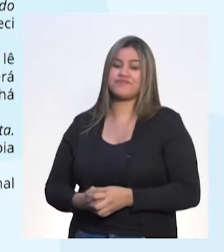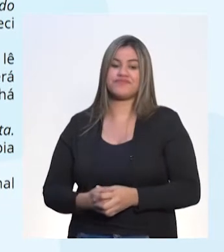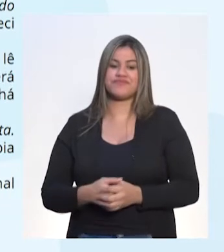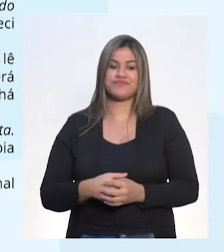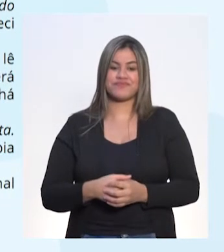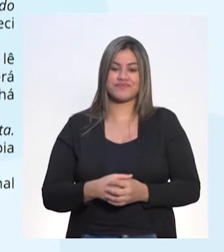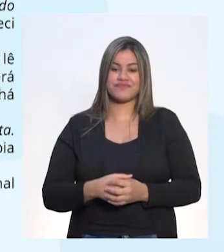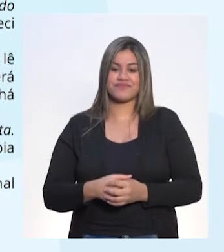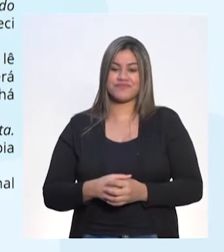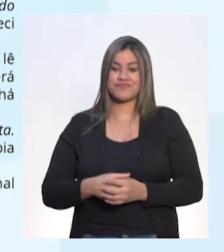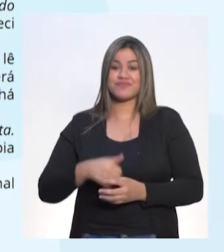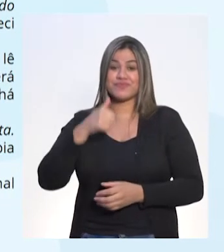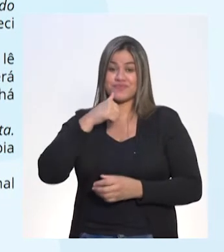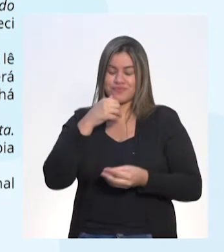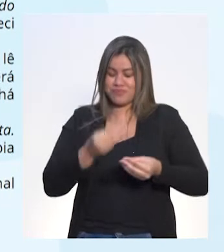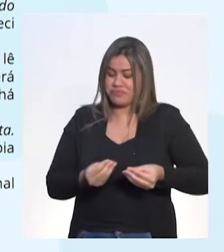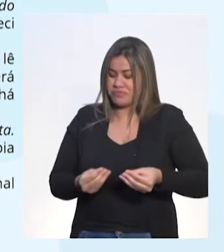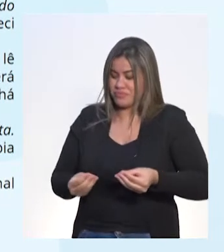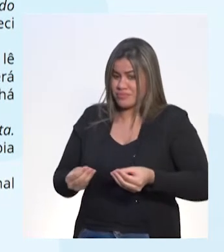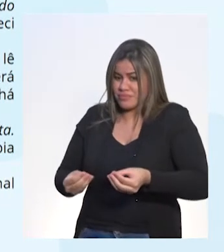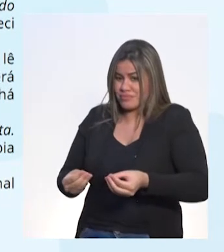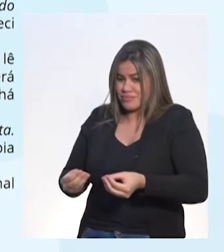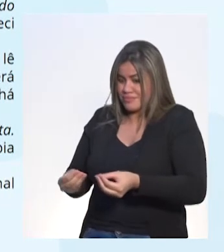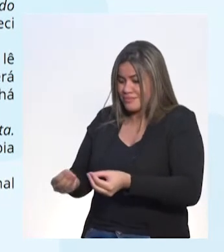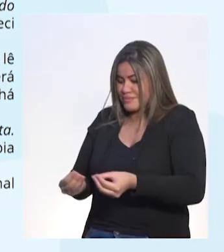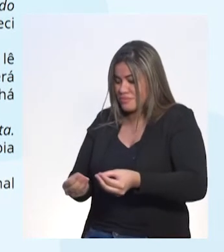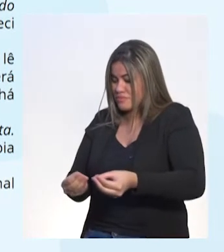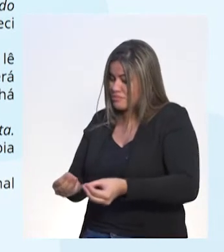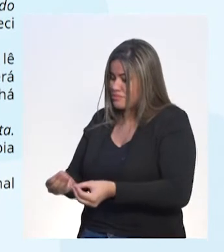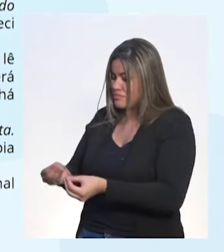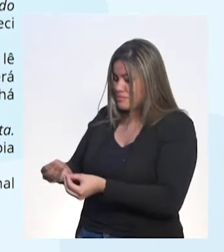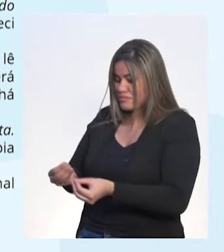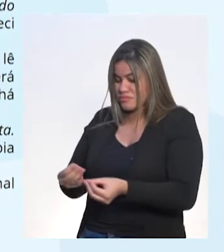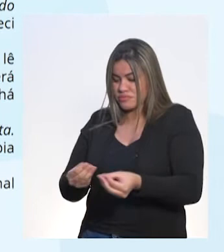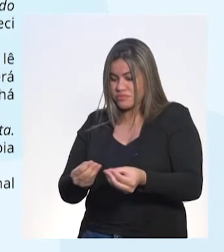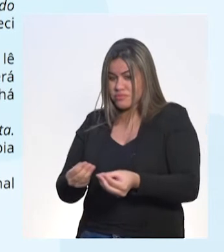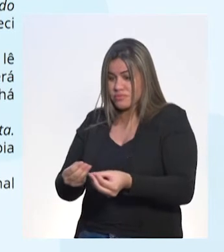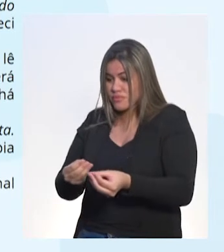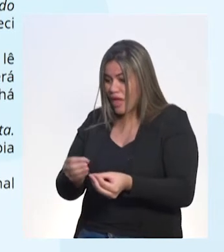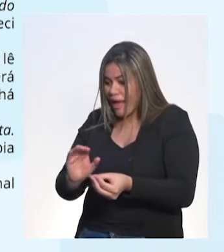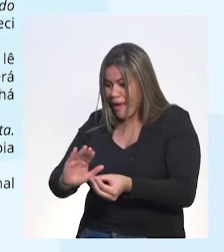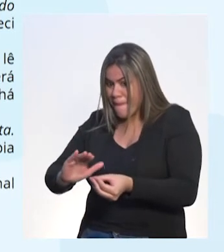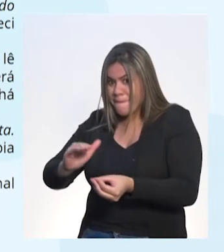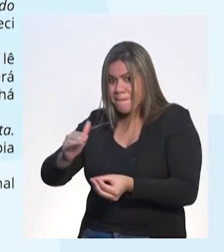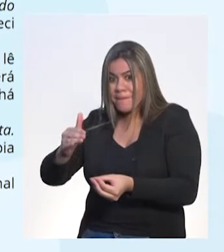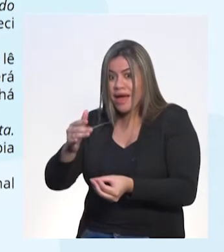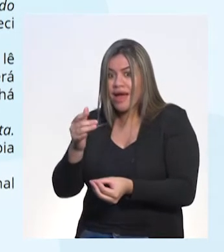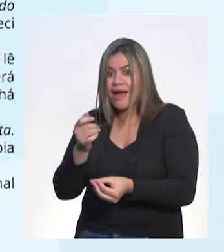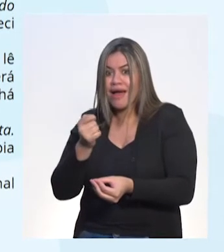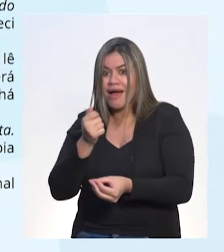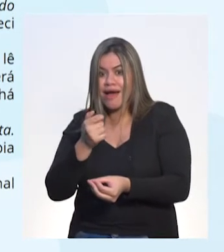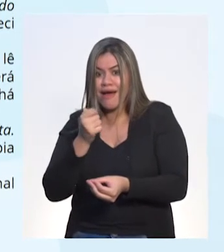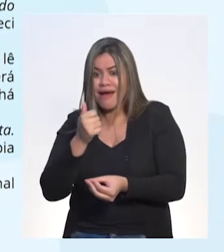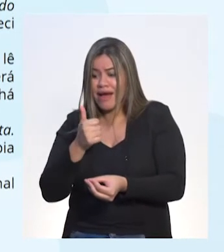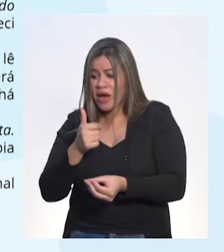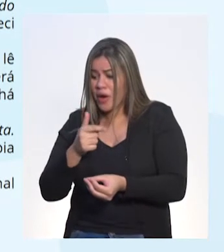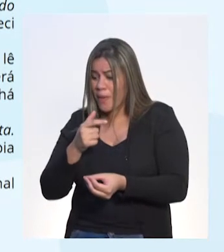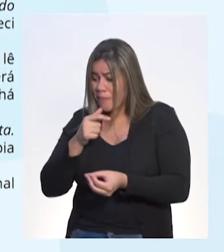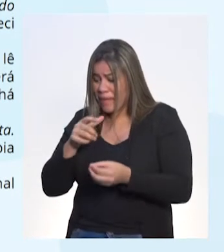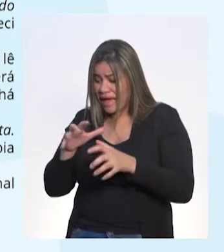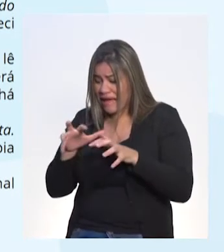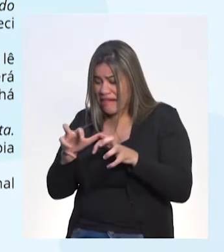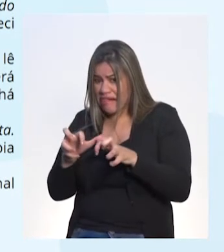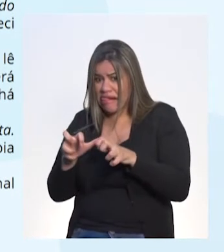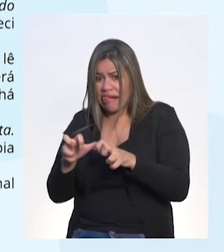Suzana, segurando a carta com as duas mãos, começa a passá-la sobre o vapor. Tá abrindo, mas a carta tá ficando toda